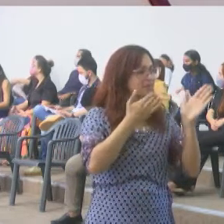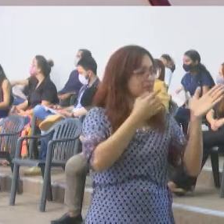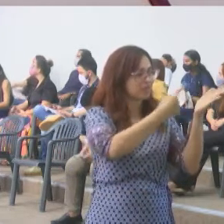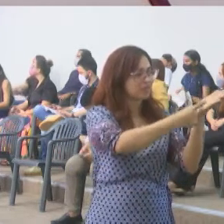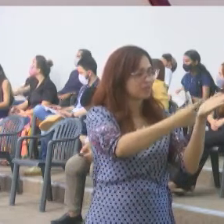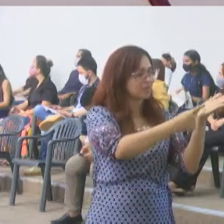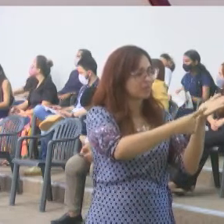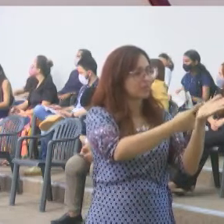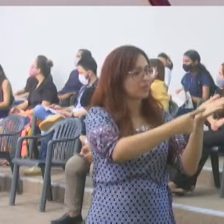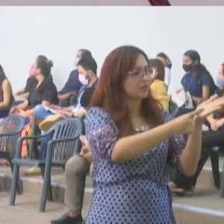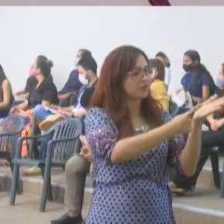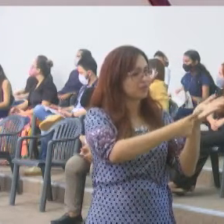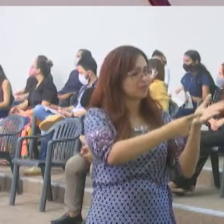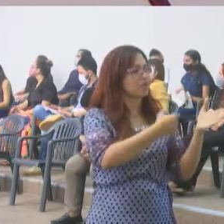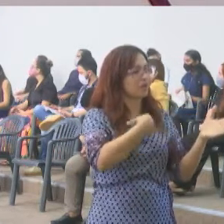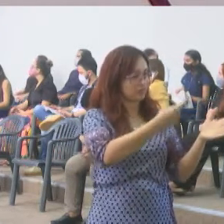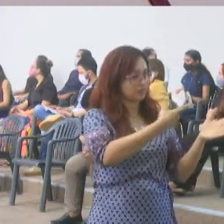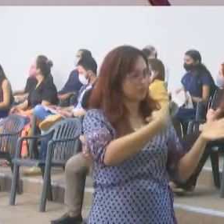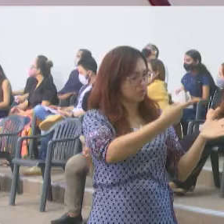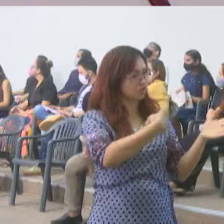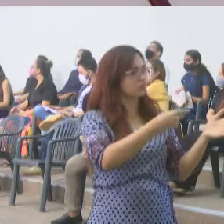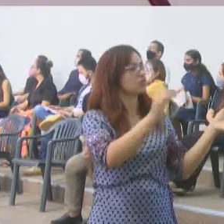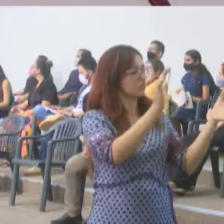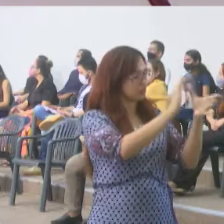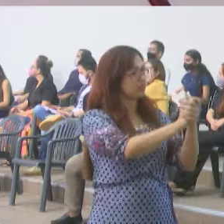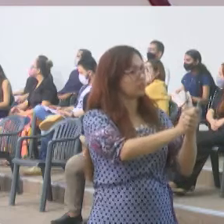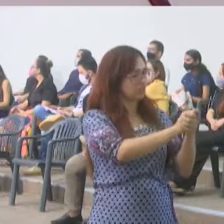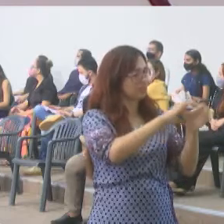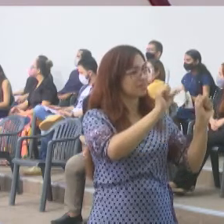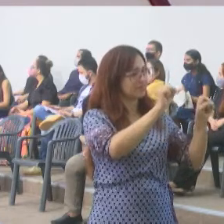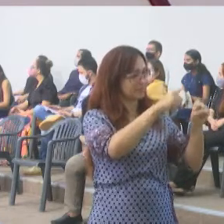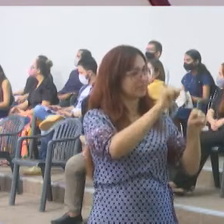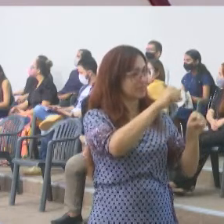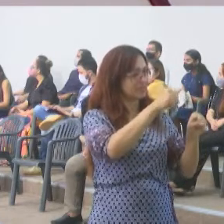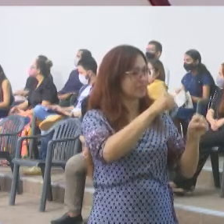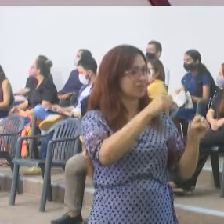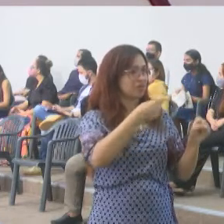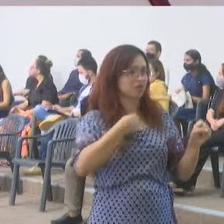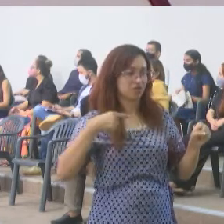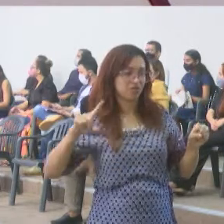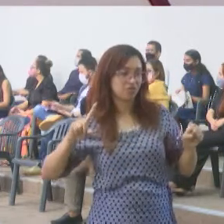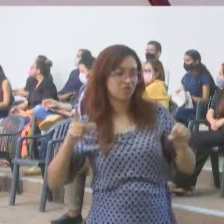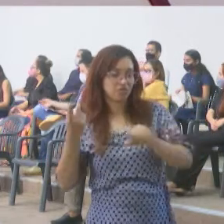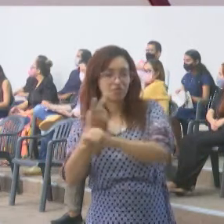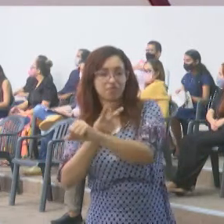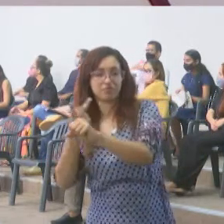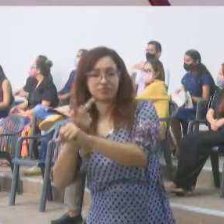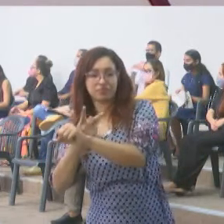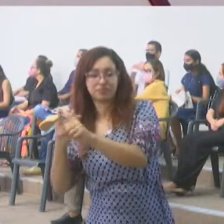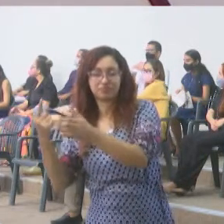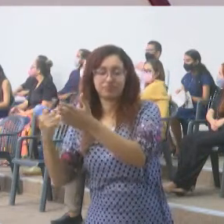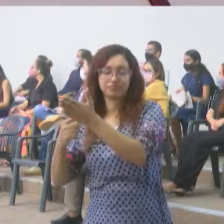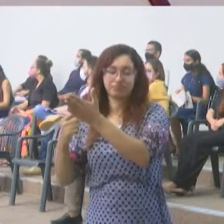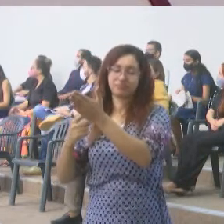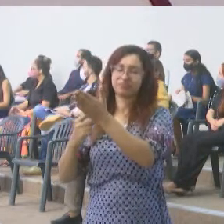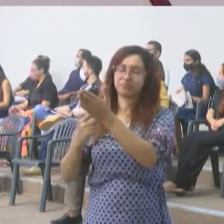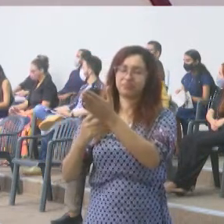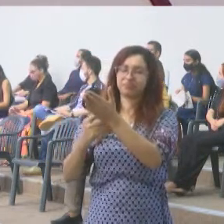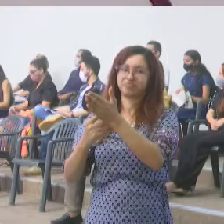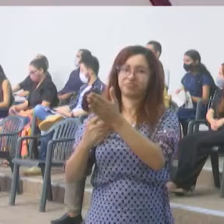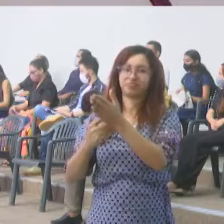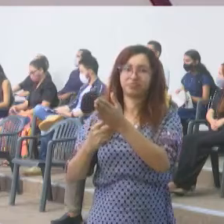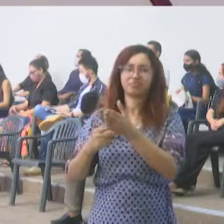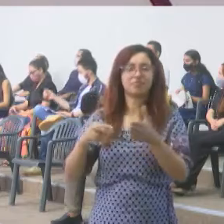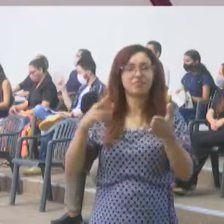da cidade em busca desse resgatador para cumprir o juramento que ele havia feito. É importante a gente lembrar, e a